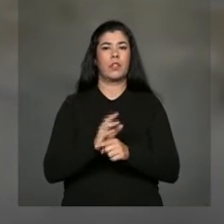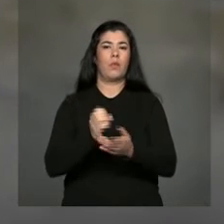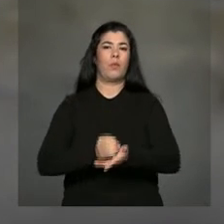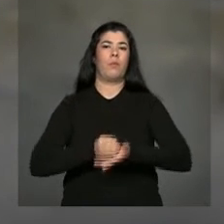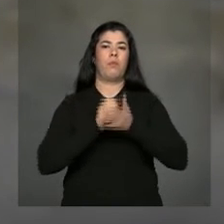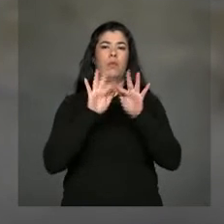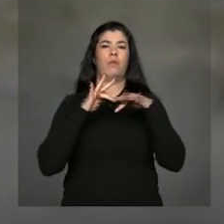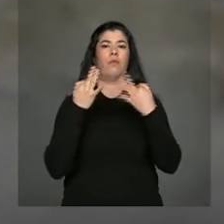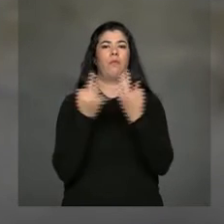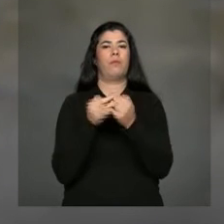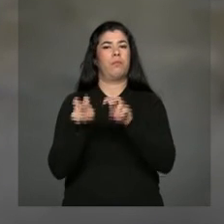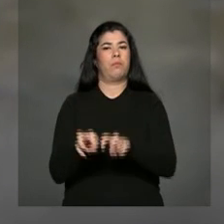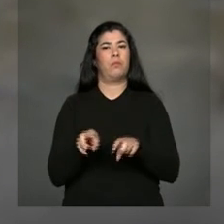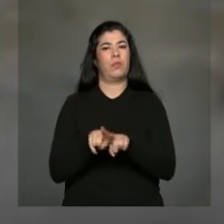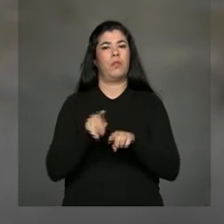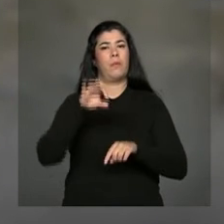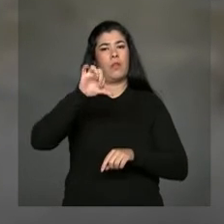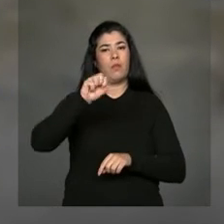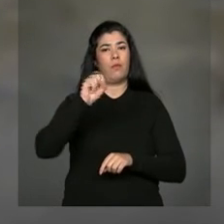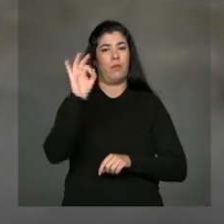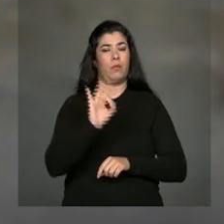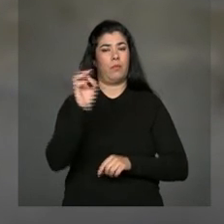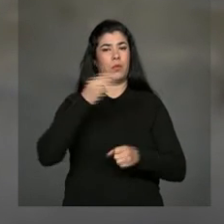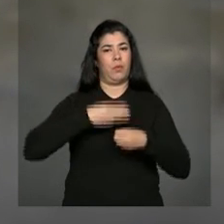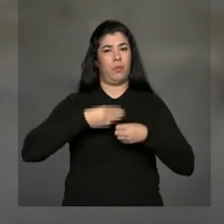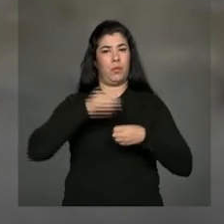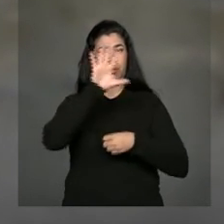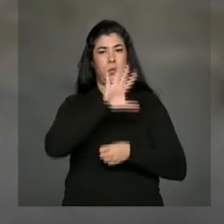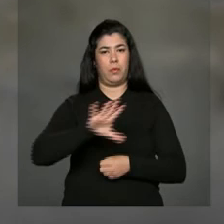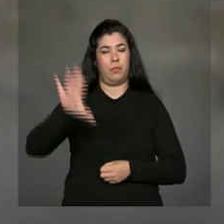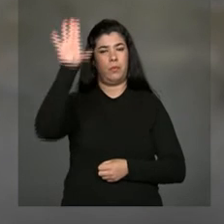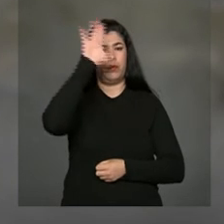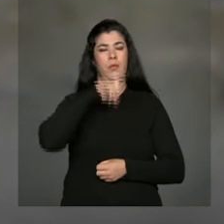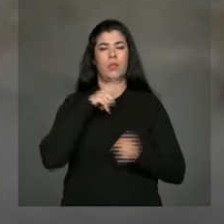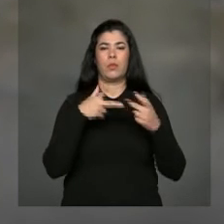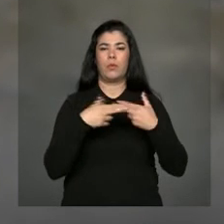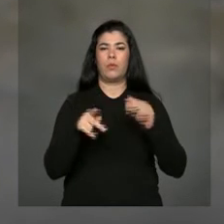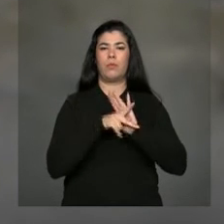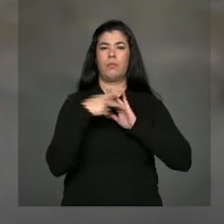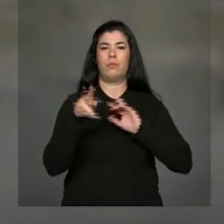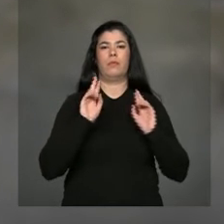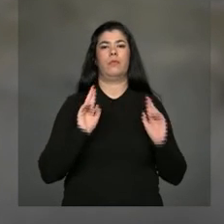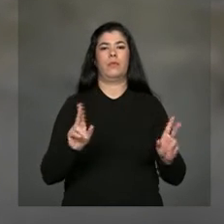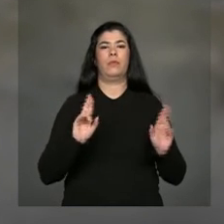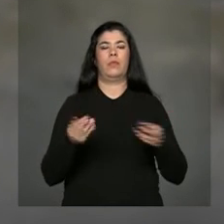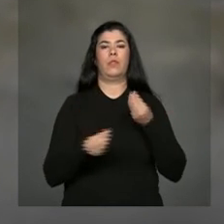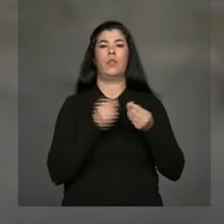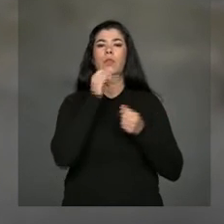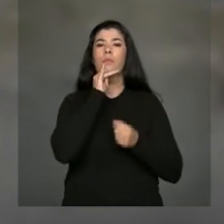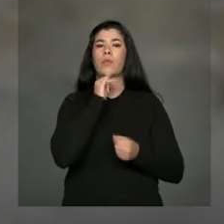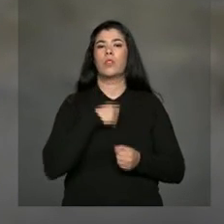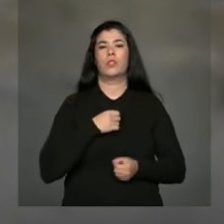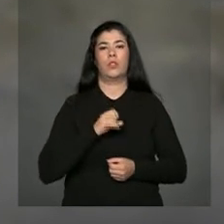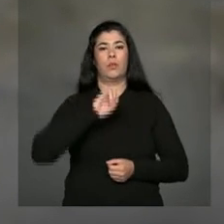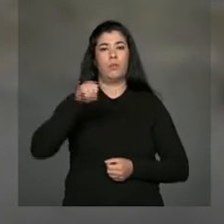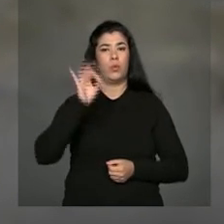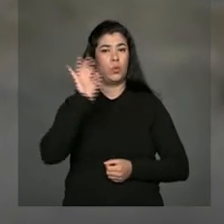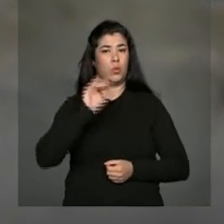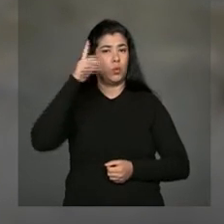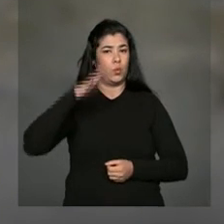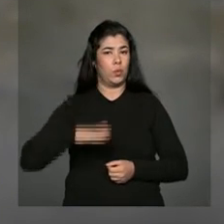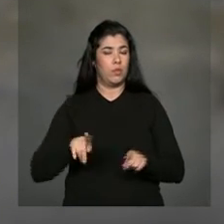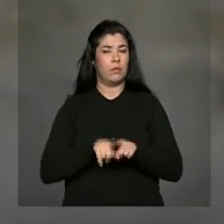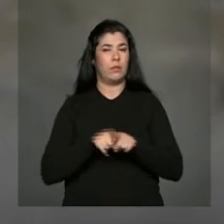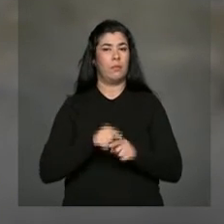em mais de 98% dos municípios do país, com condições diferenciadas, como juros baixos e prazo